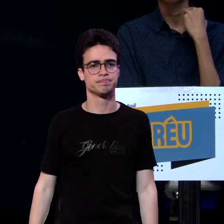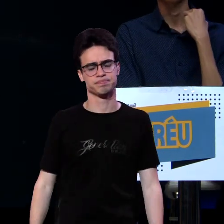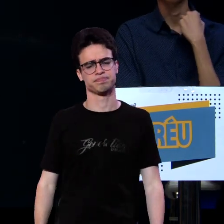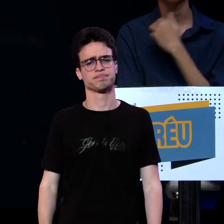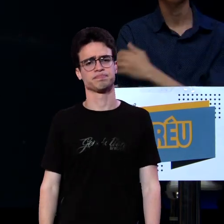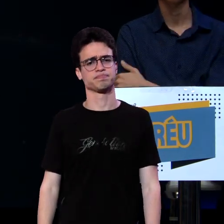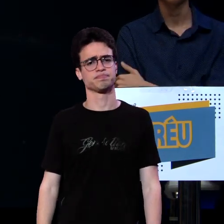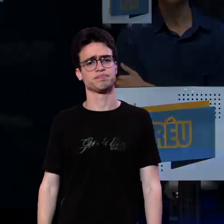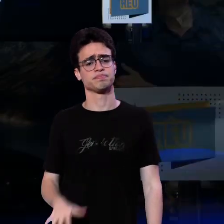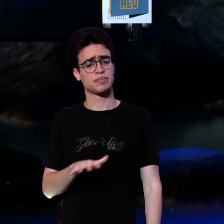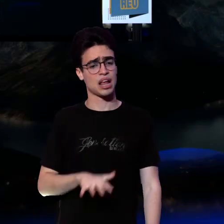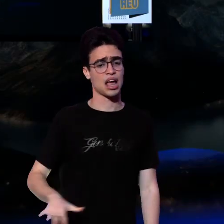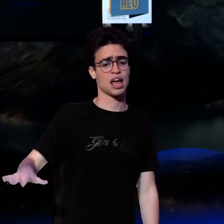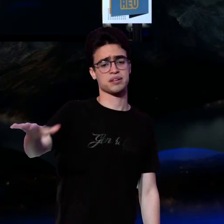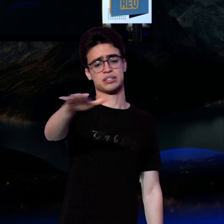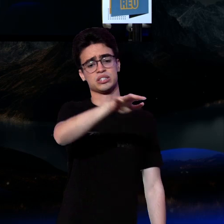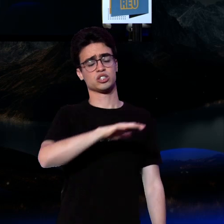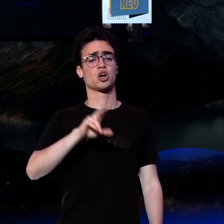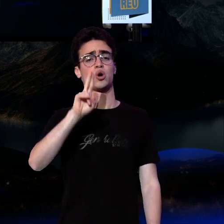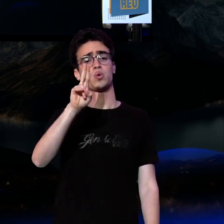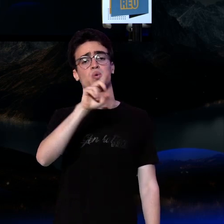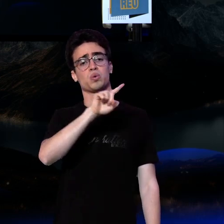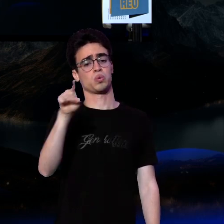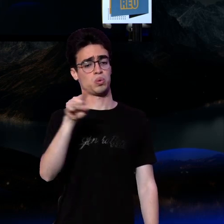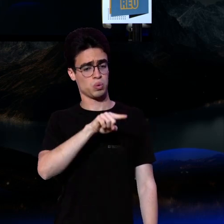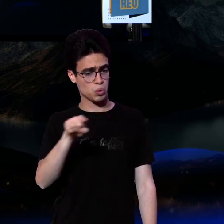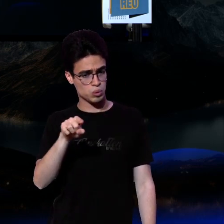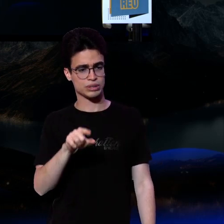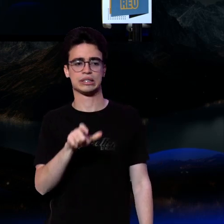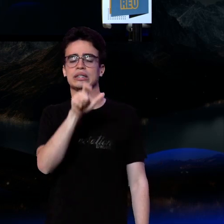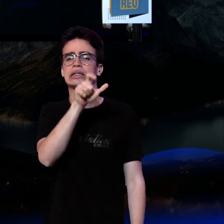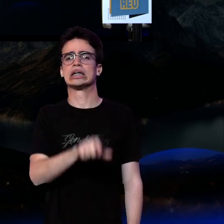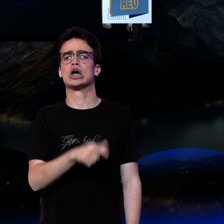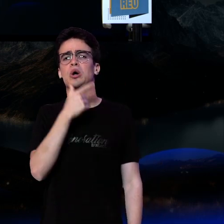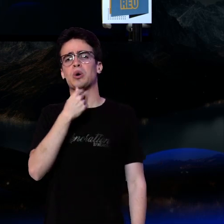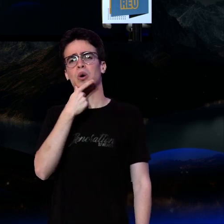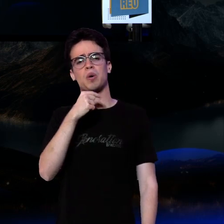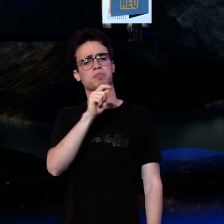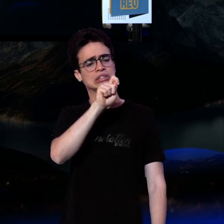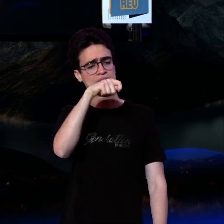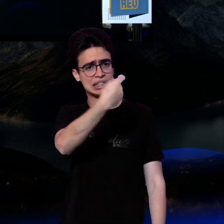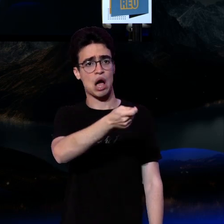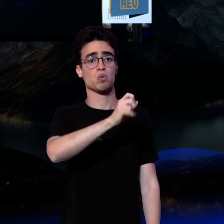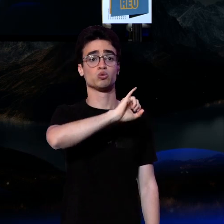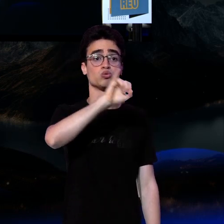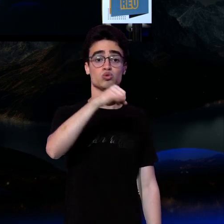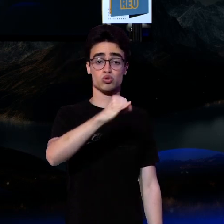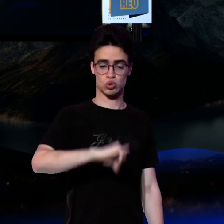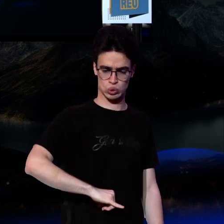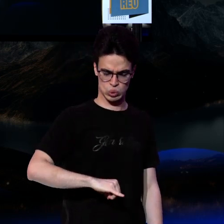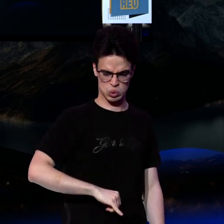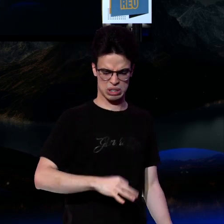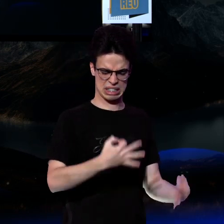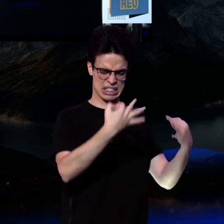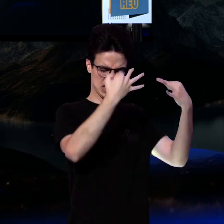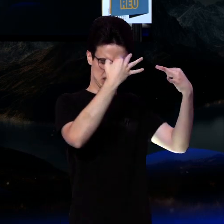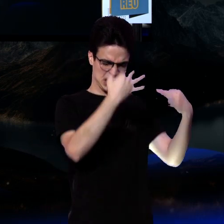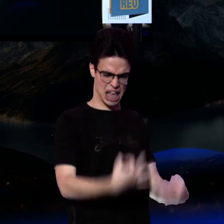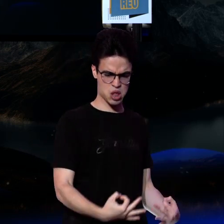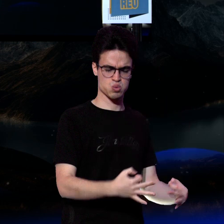Na terra de Uz, vivia um homem chamado Jó. Era homem íntegro e